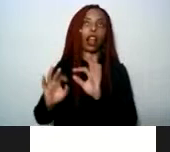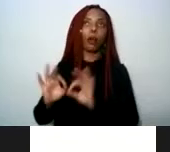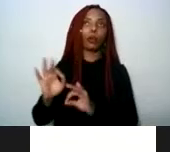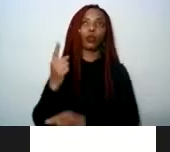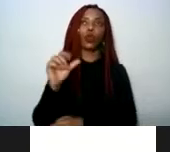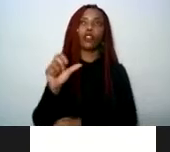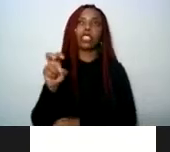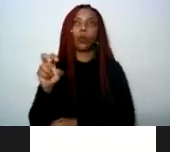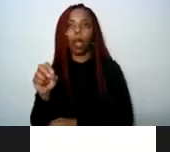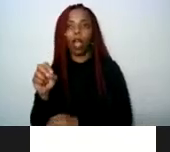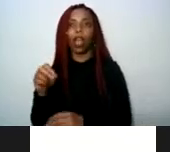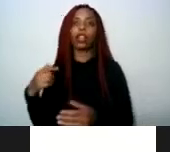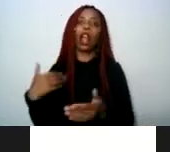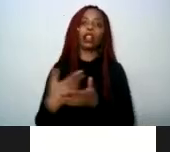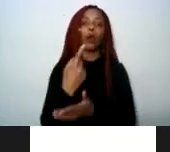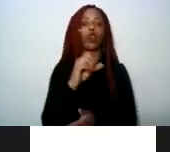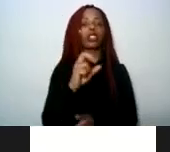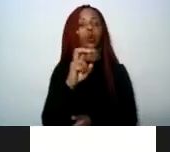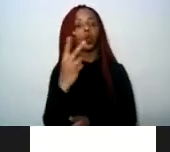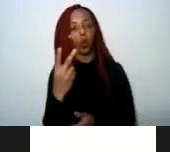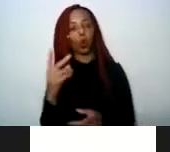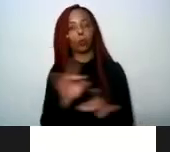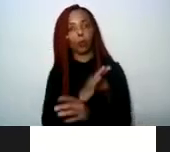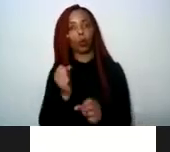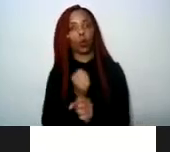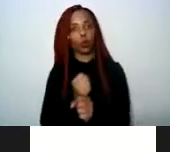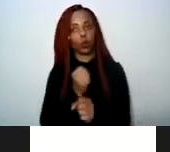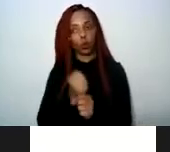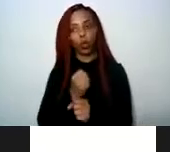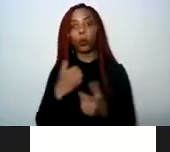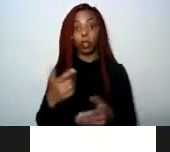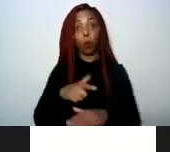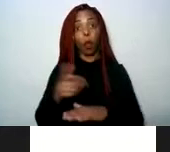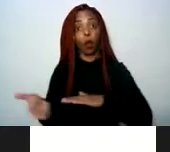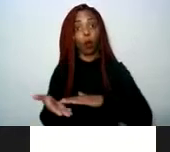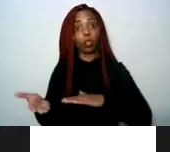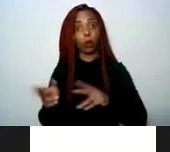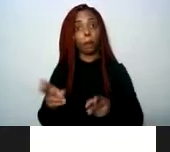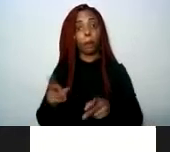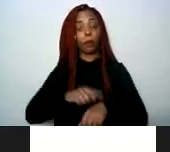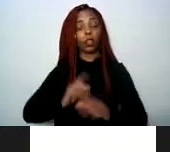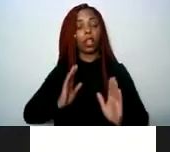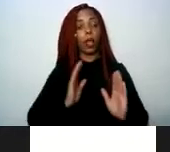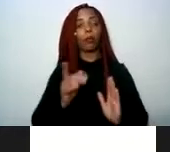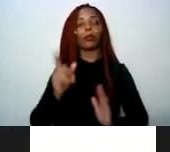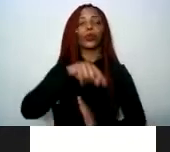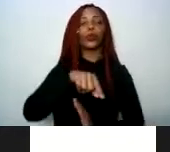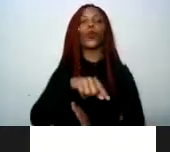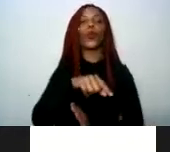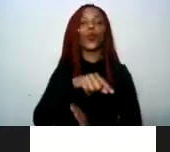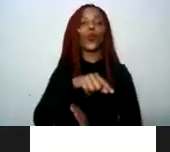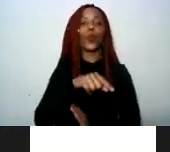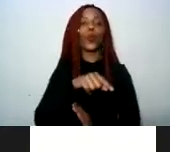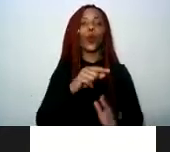em 1952 ou seja uma obra que é contemporânea ao mausoléu da família Robel e por